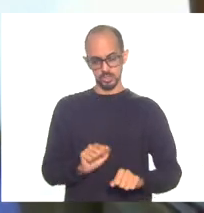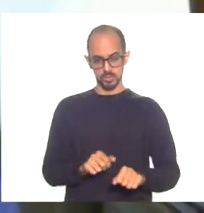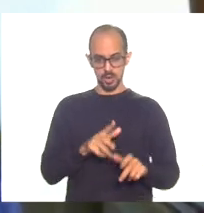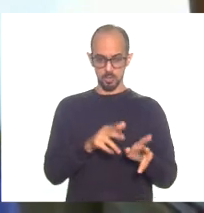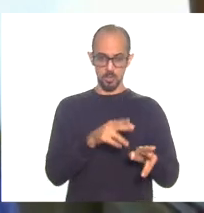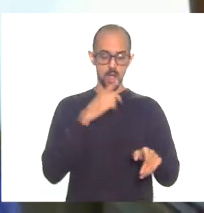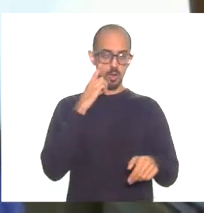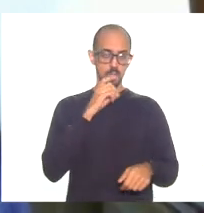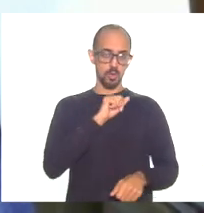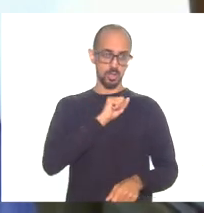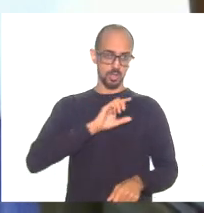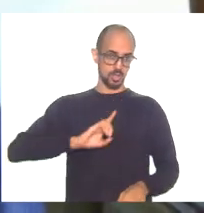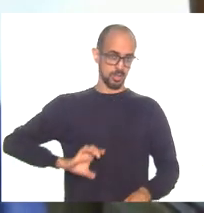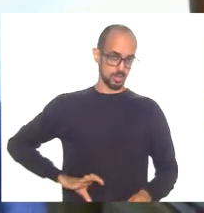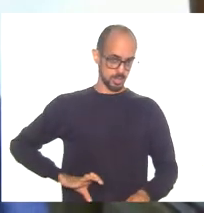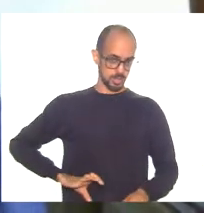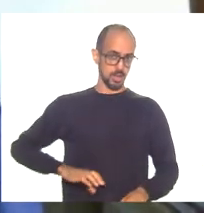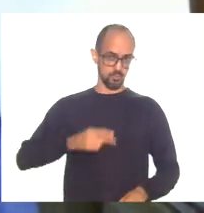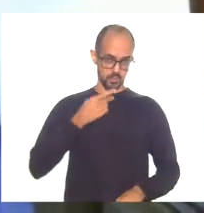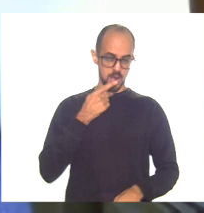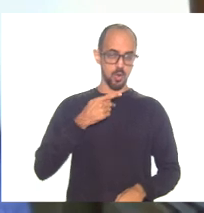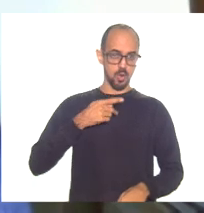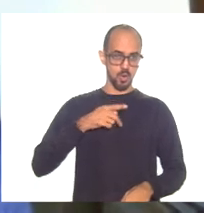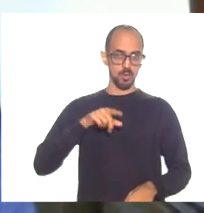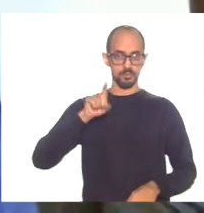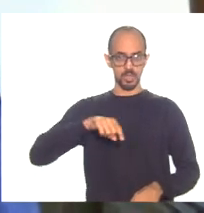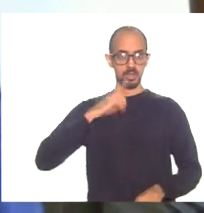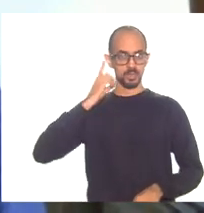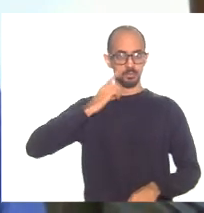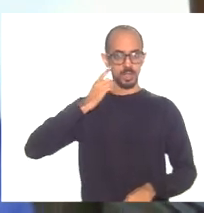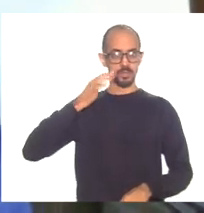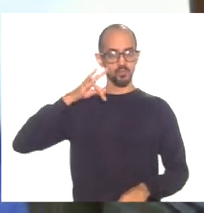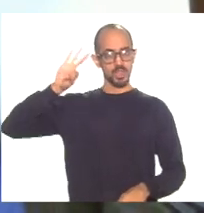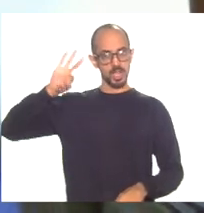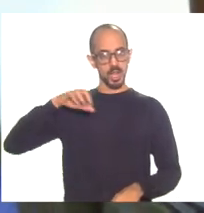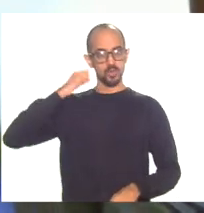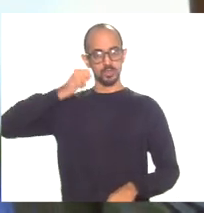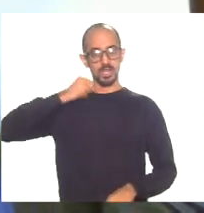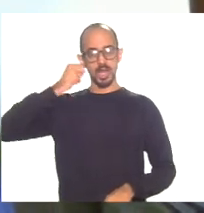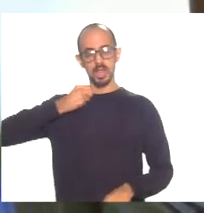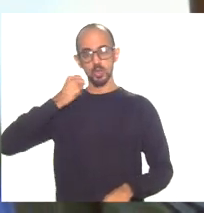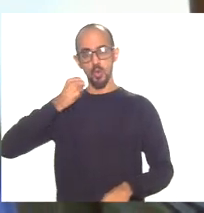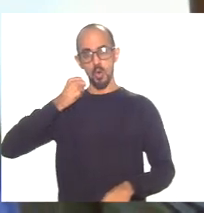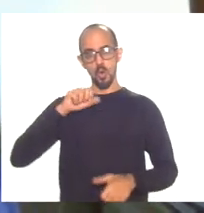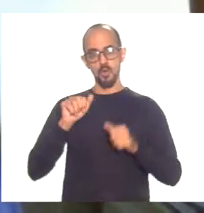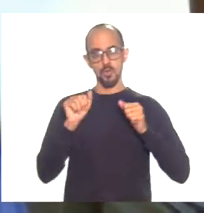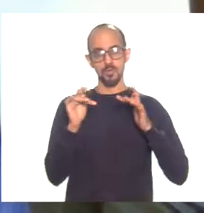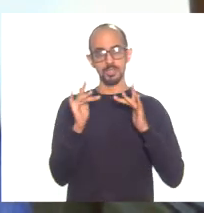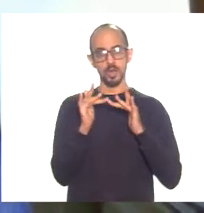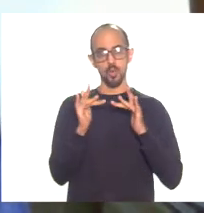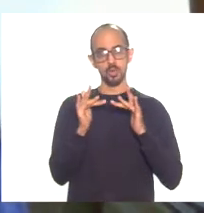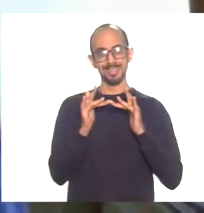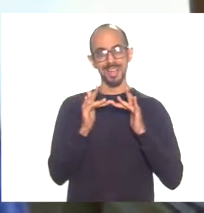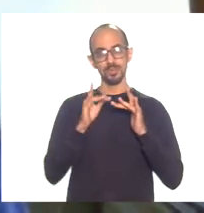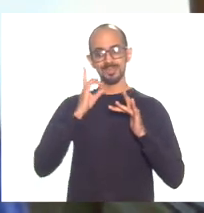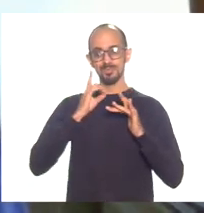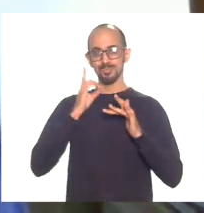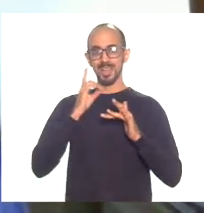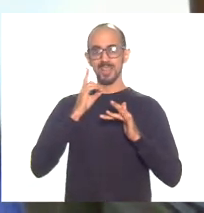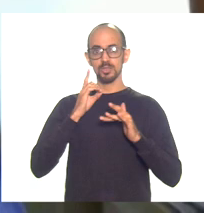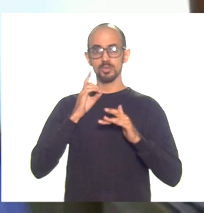deputado André Siciliano, deputados federais, senador, fazer contato com deputados para pedir